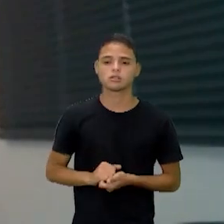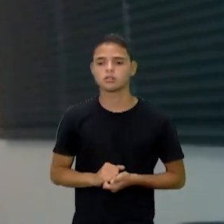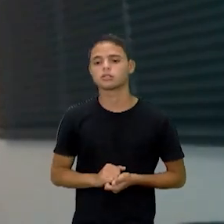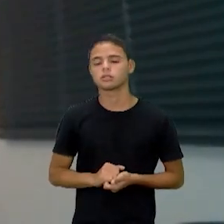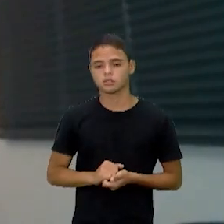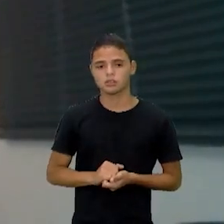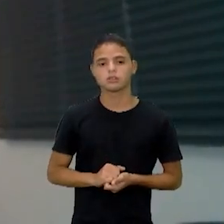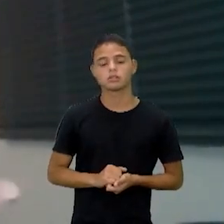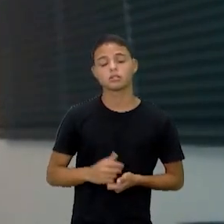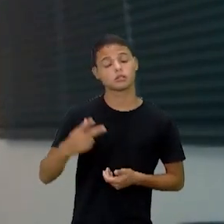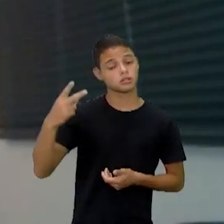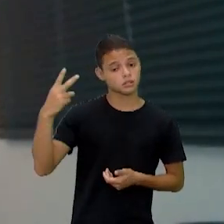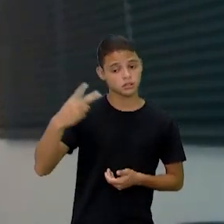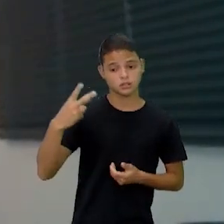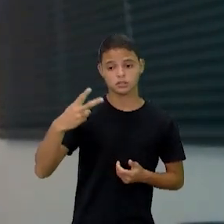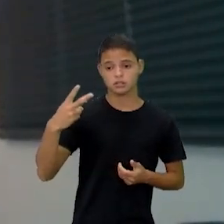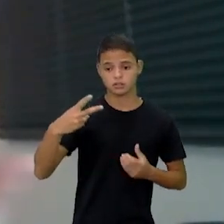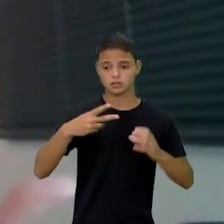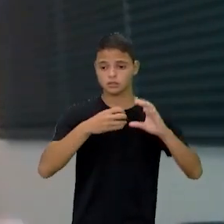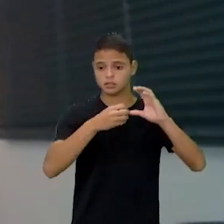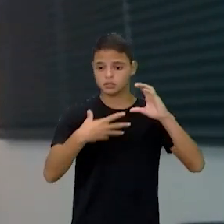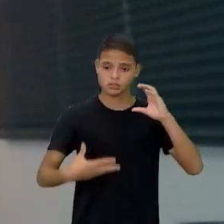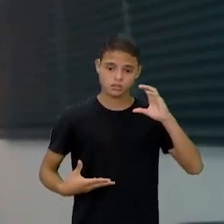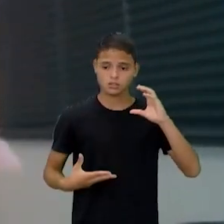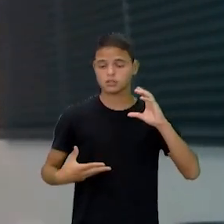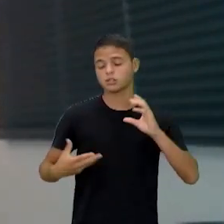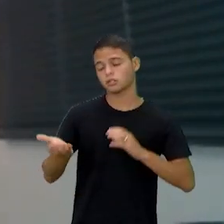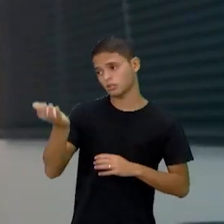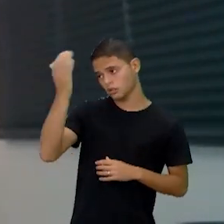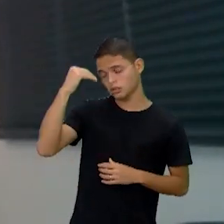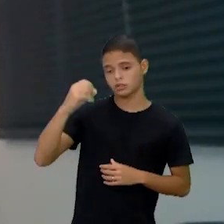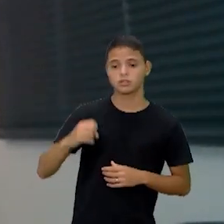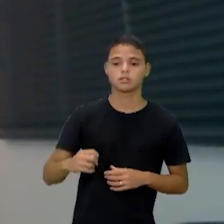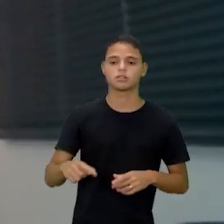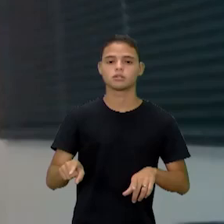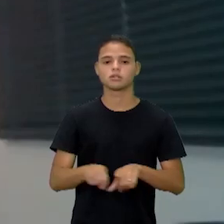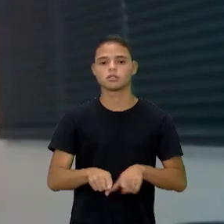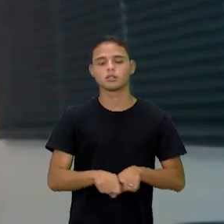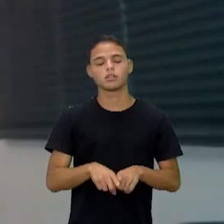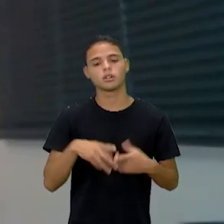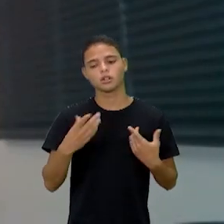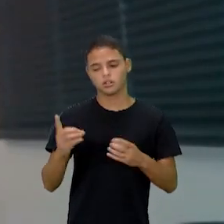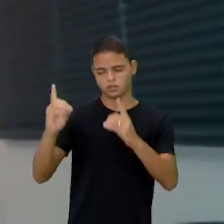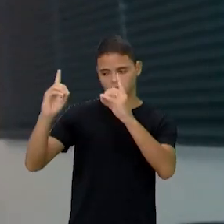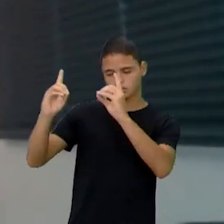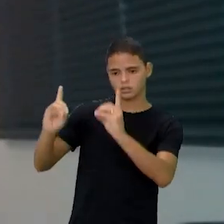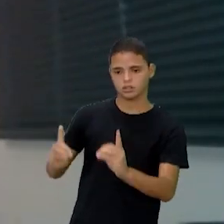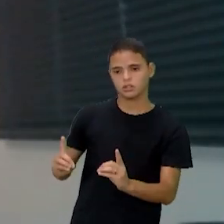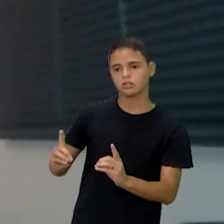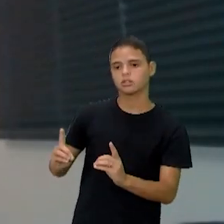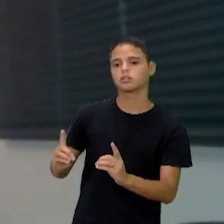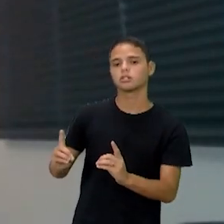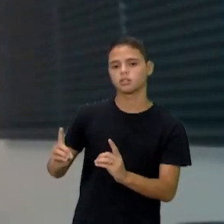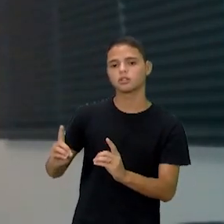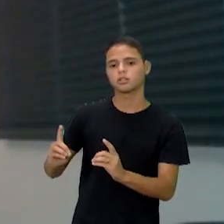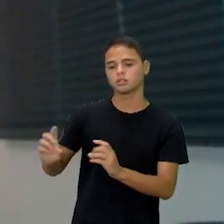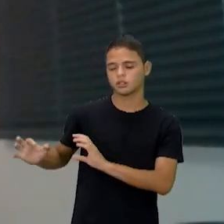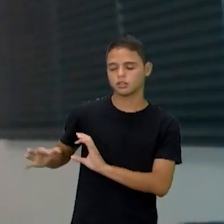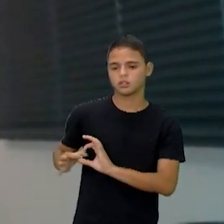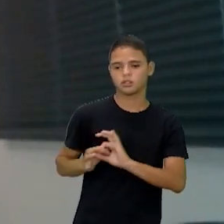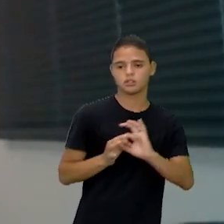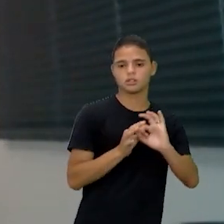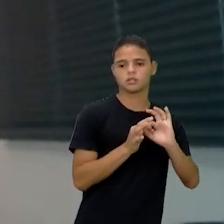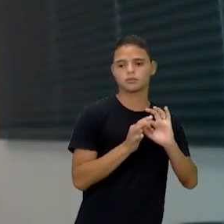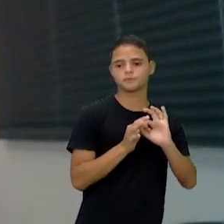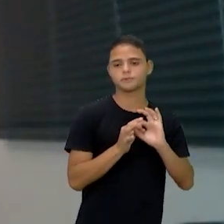dupla condição, né? Quando tem ali um outro transtorno ou uma deficiência associada às altas habilidades